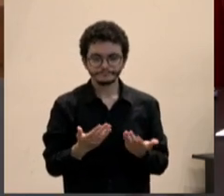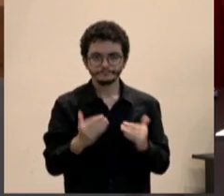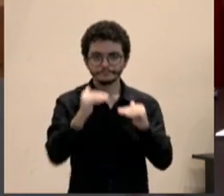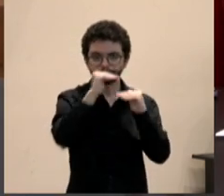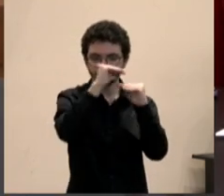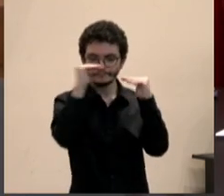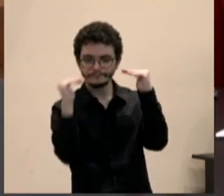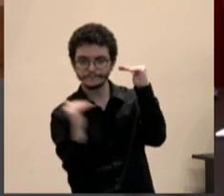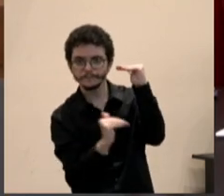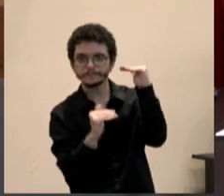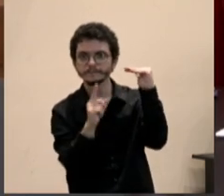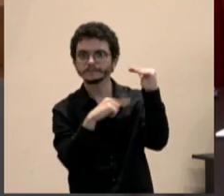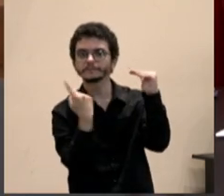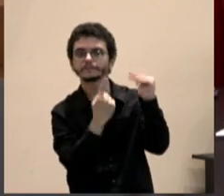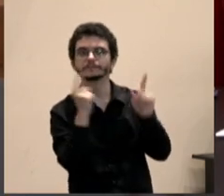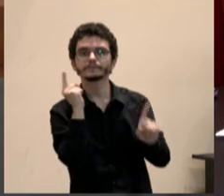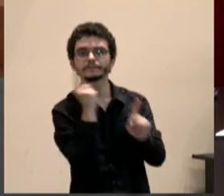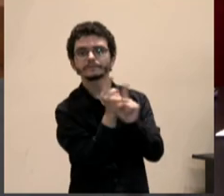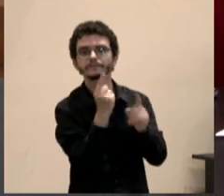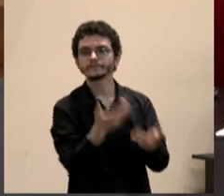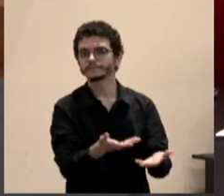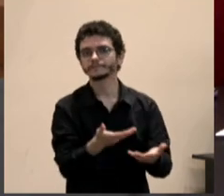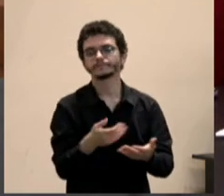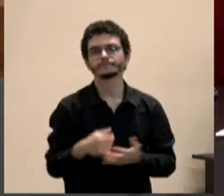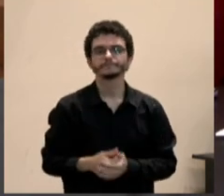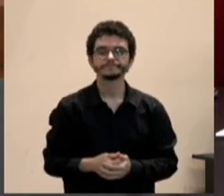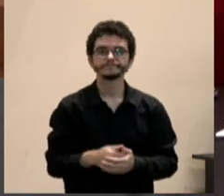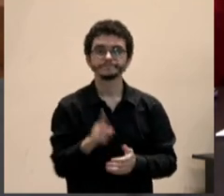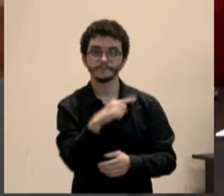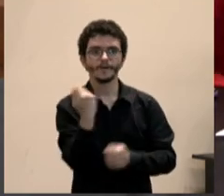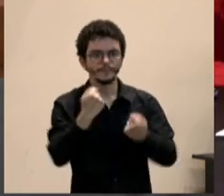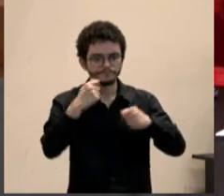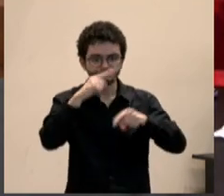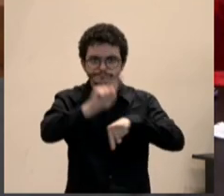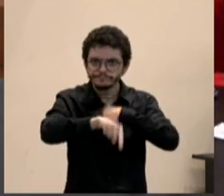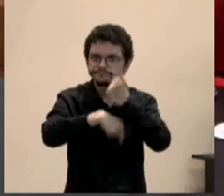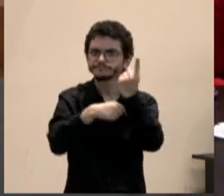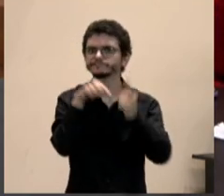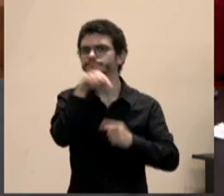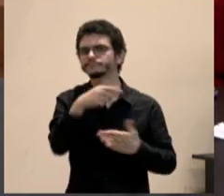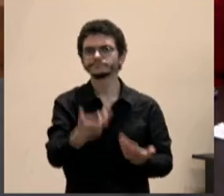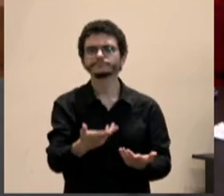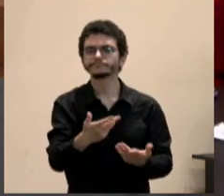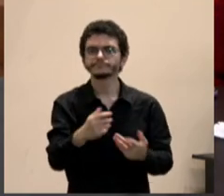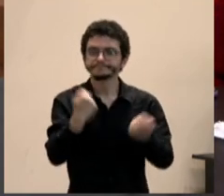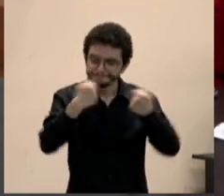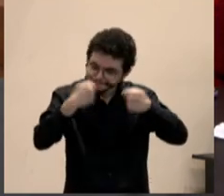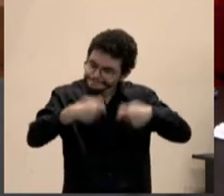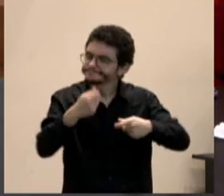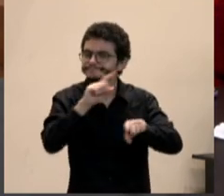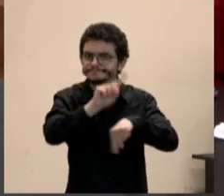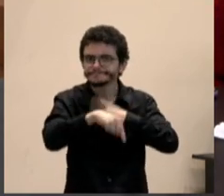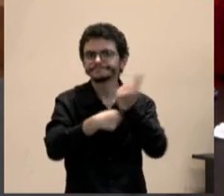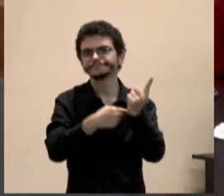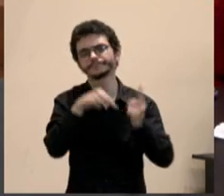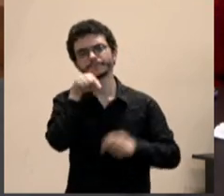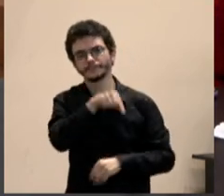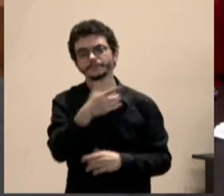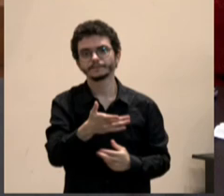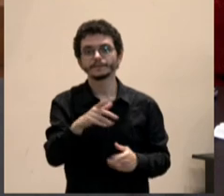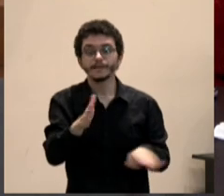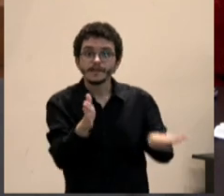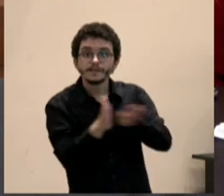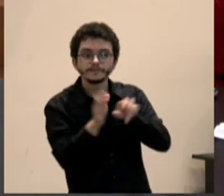defasagem que nós nos encontramos. Precisamos superar isso. Precisamos superar isso. E aí vem uma